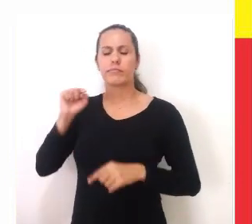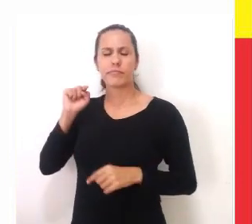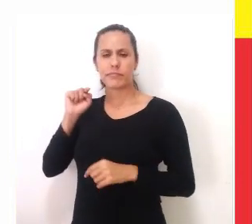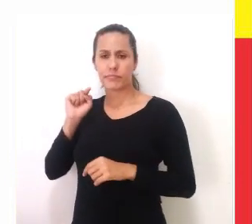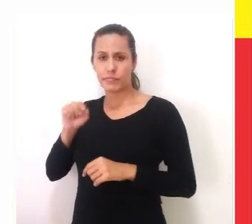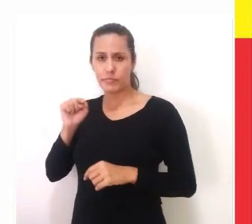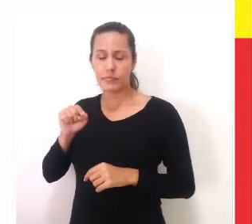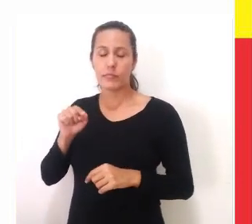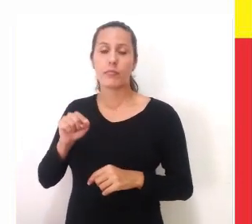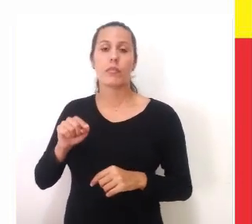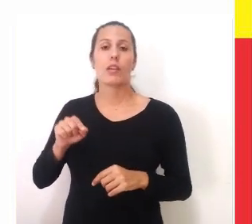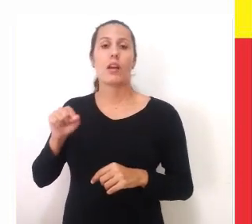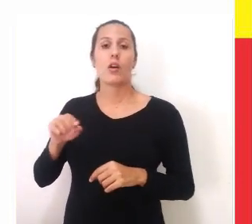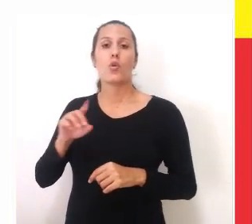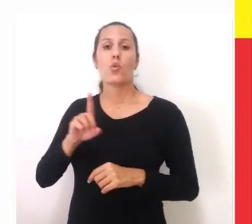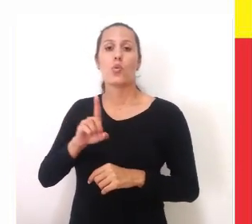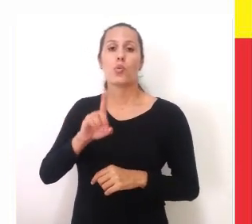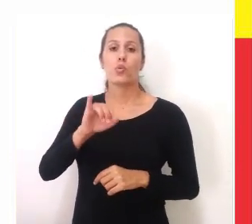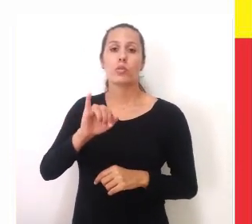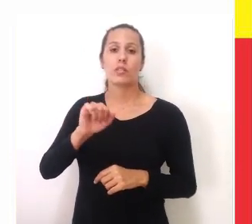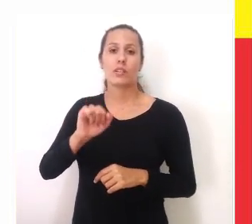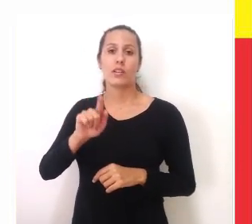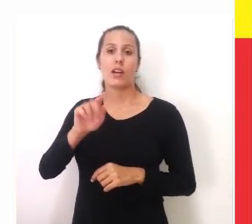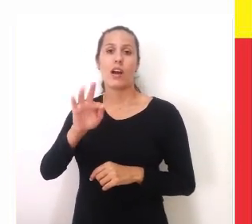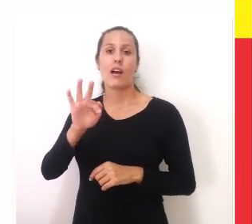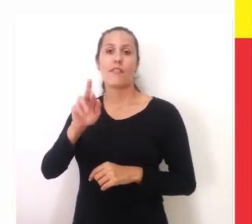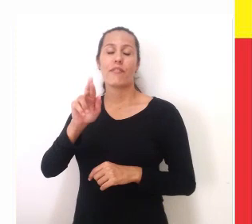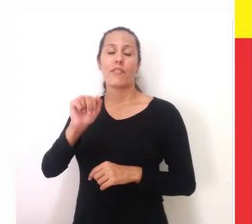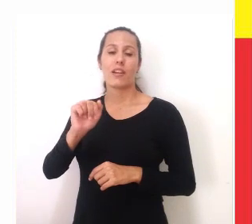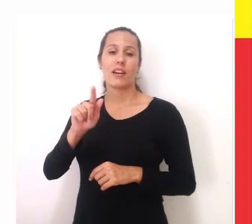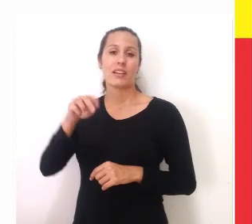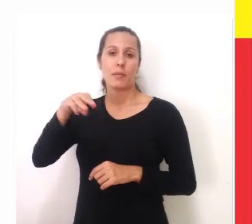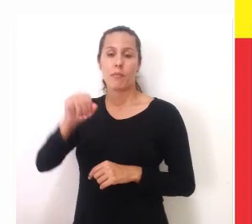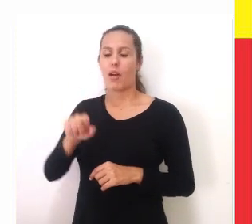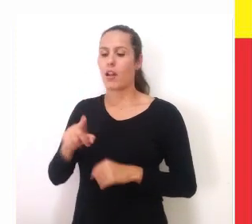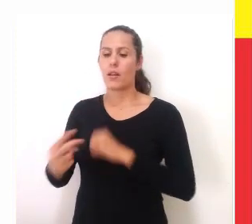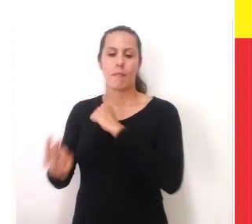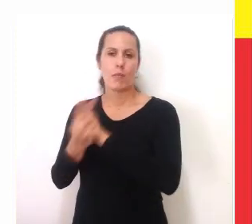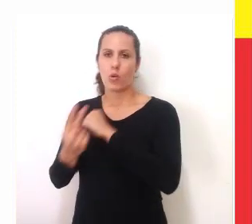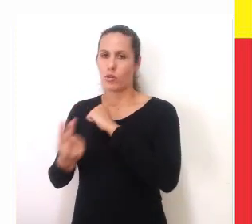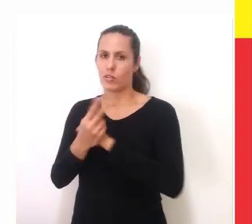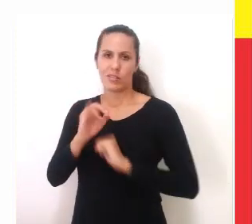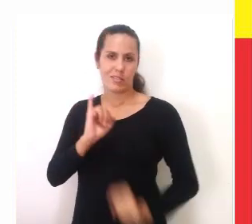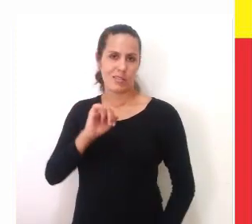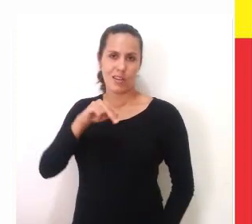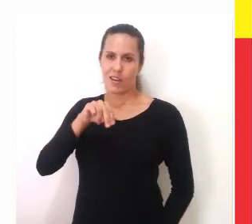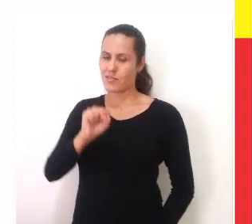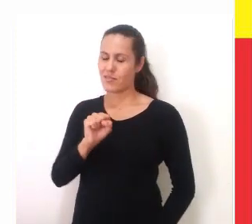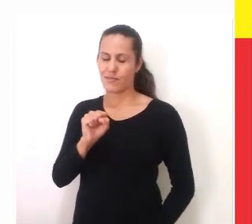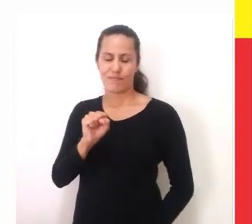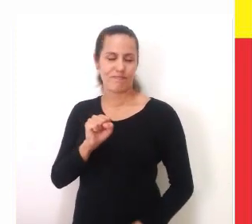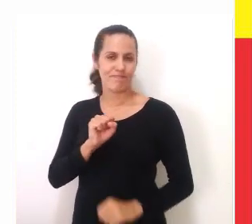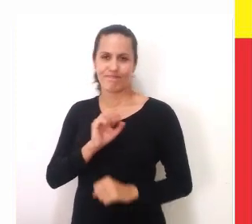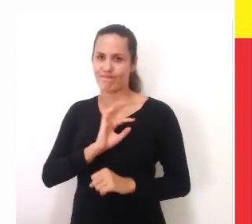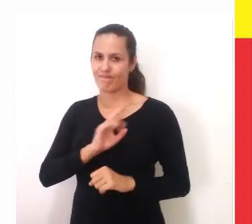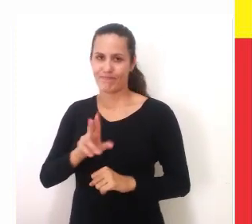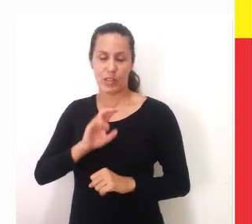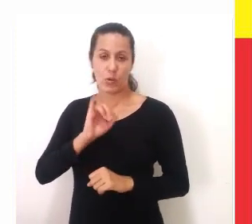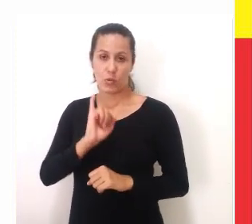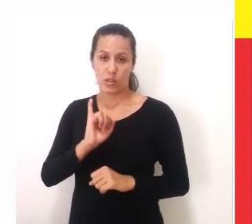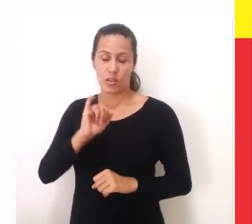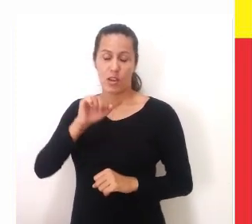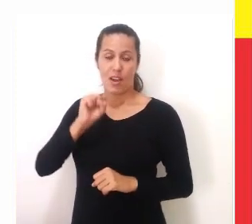certo? Além do mais, o diafragma, ele não protege contra as